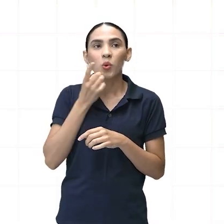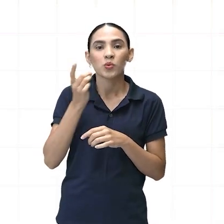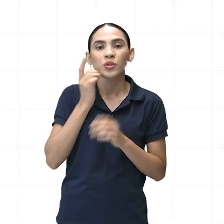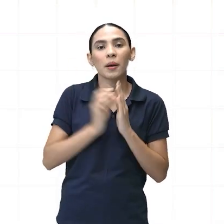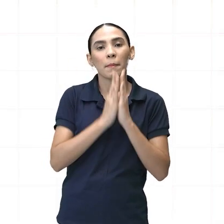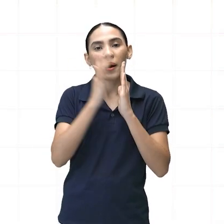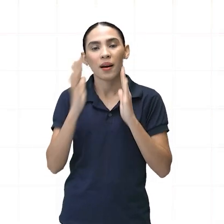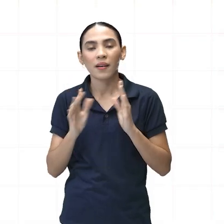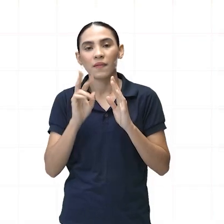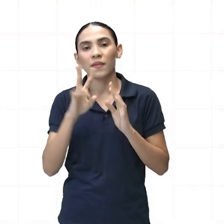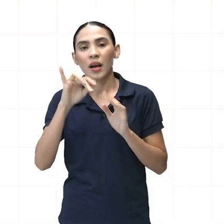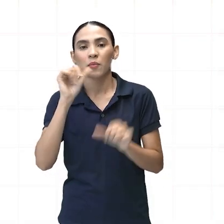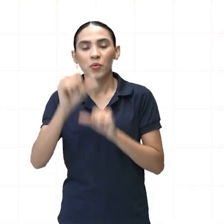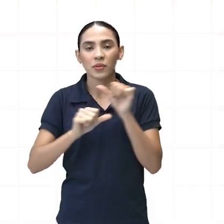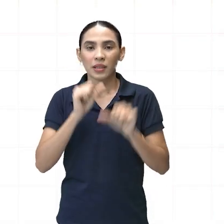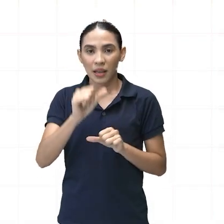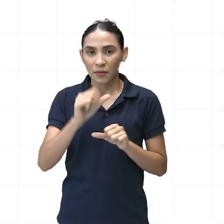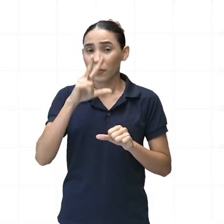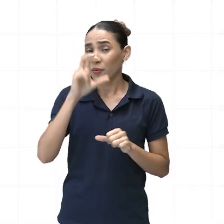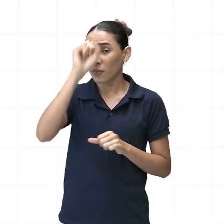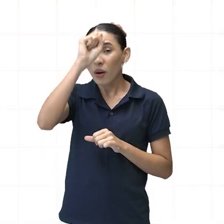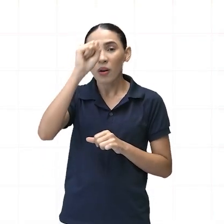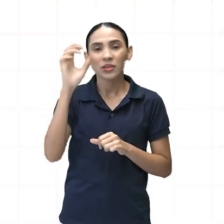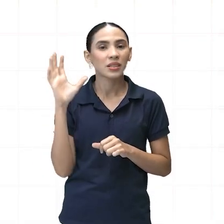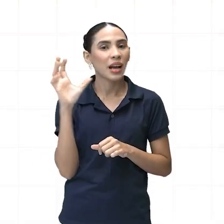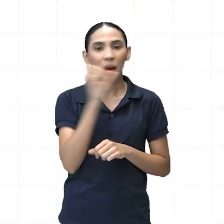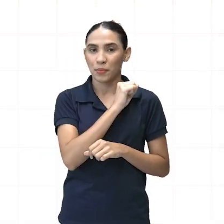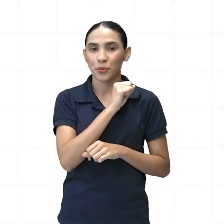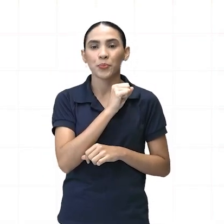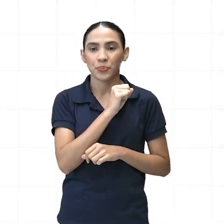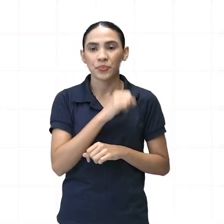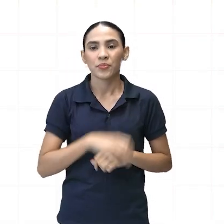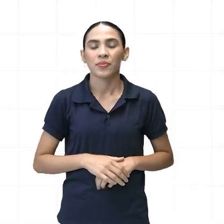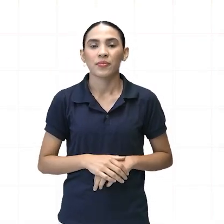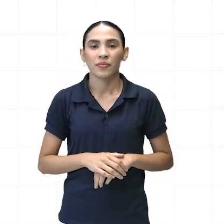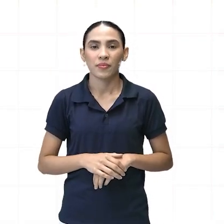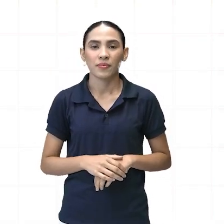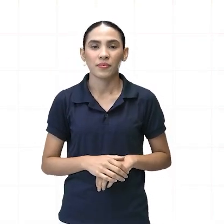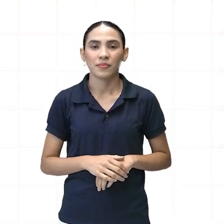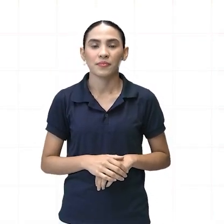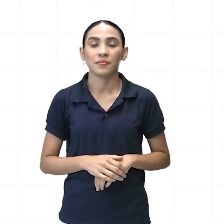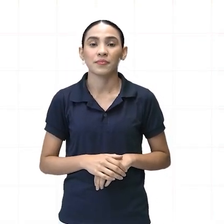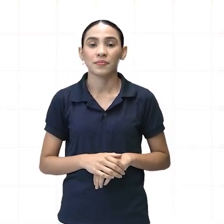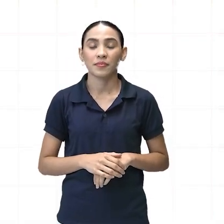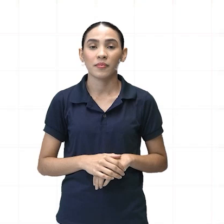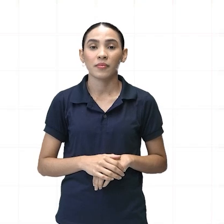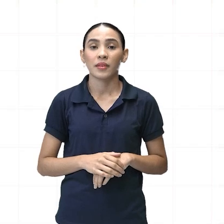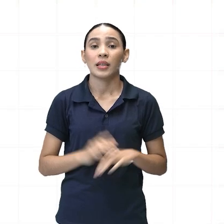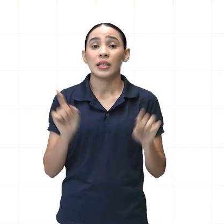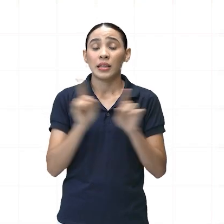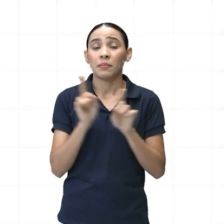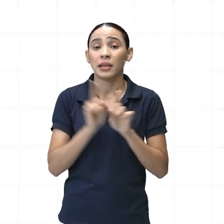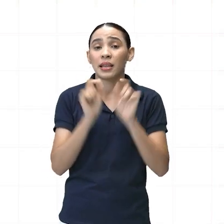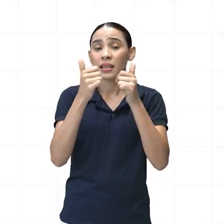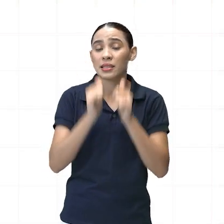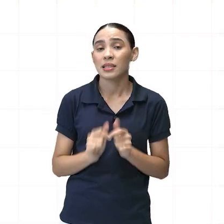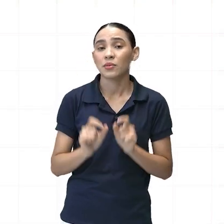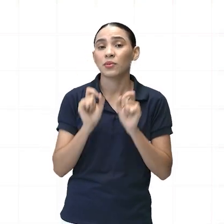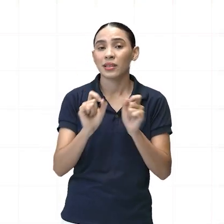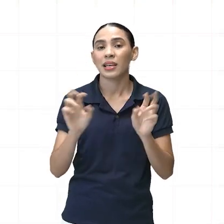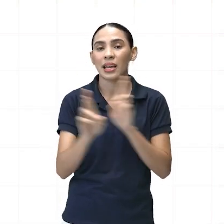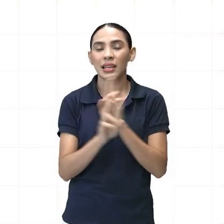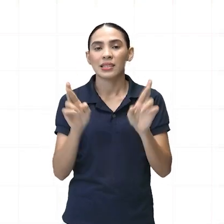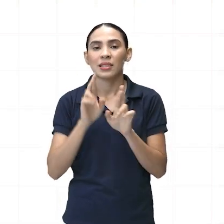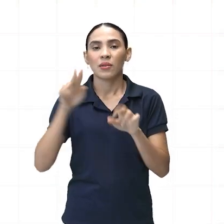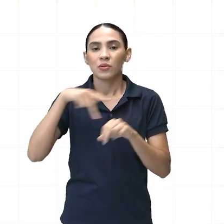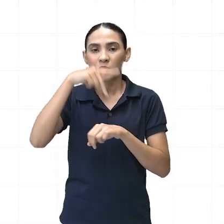passa está mudando de uma forma muito rápida, tá bom, gente? Estamos analisando aí em relação